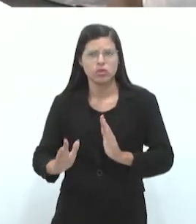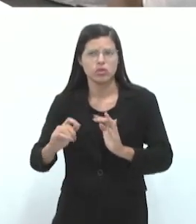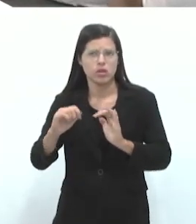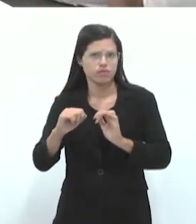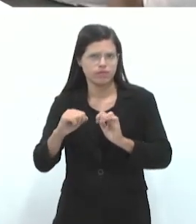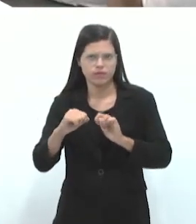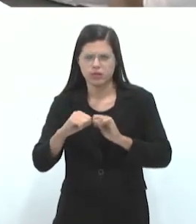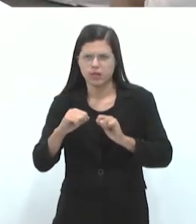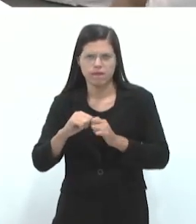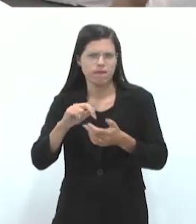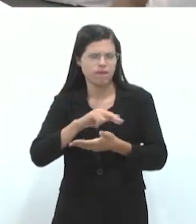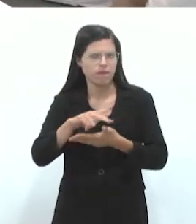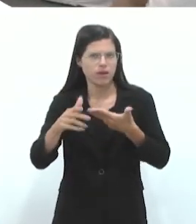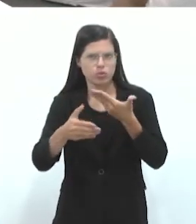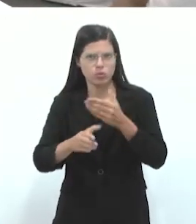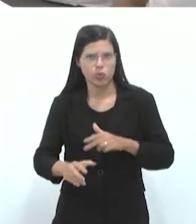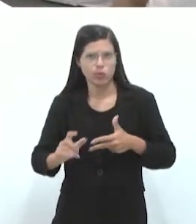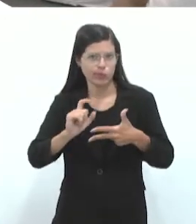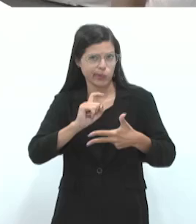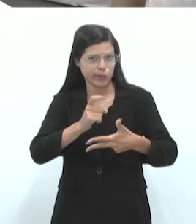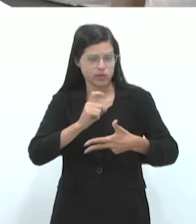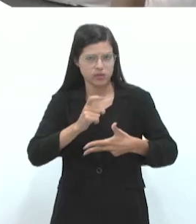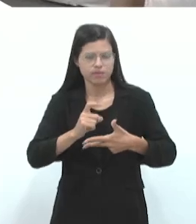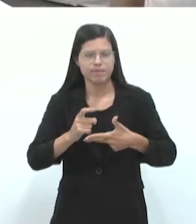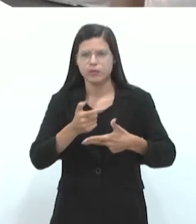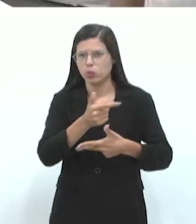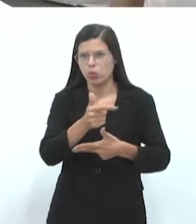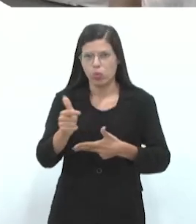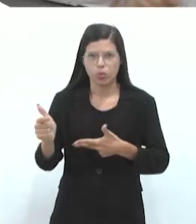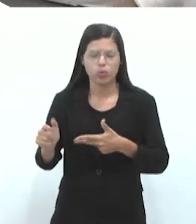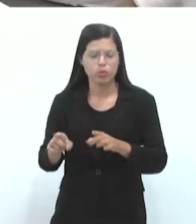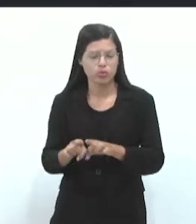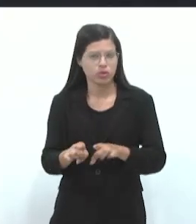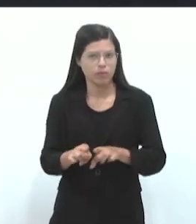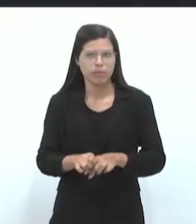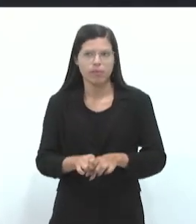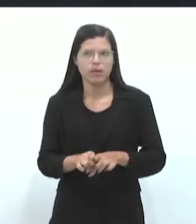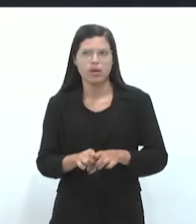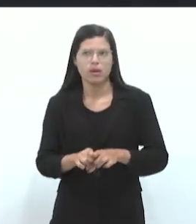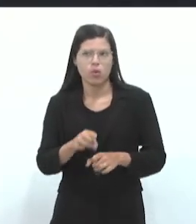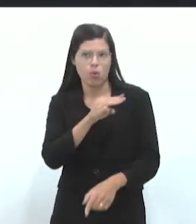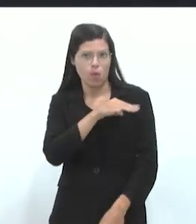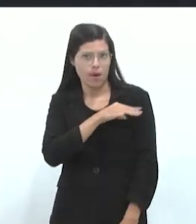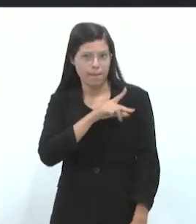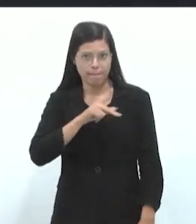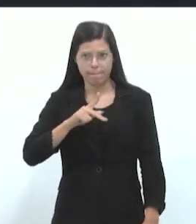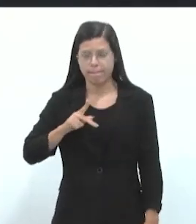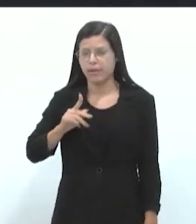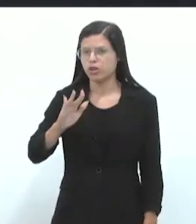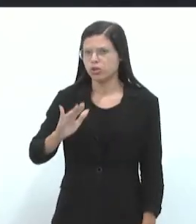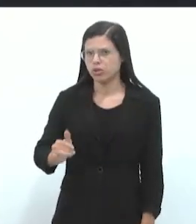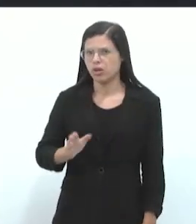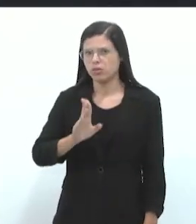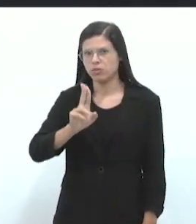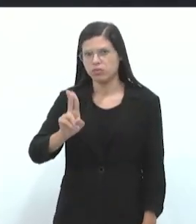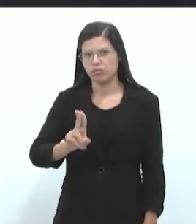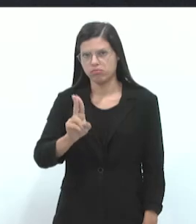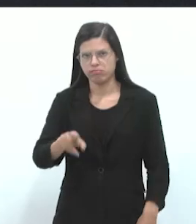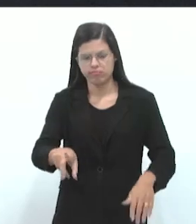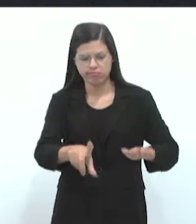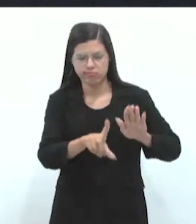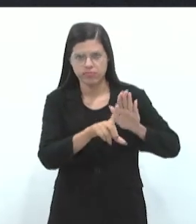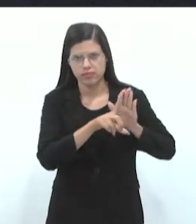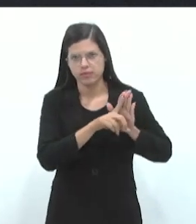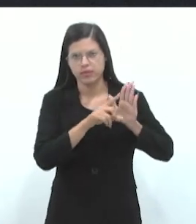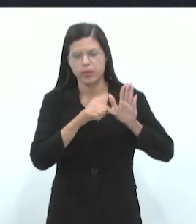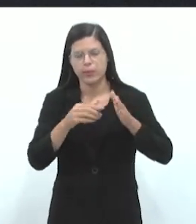do Executivo e também de outros poderes. O Ministério Público já usou essa legislação para os seus